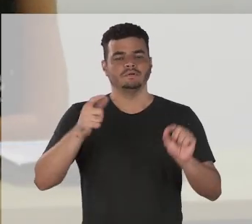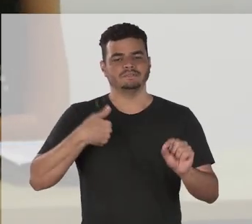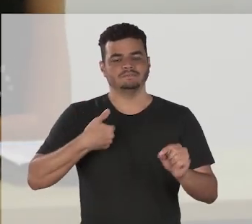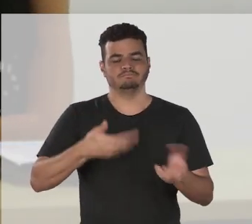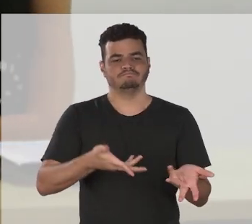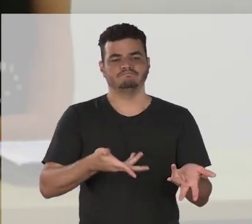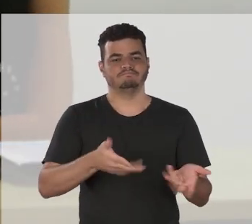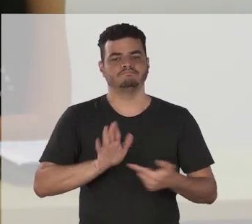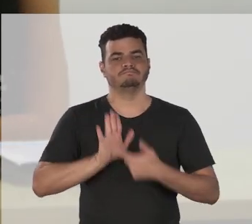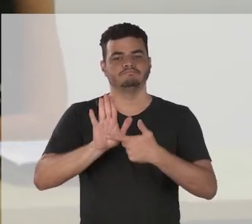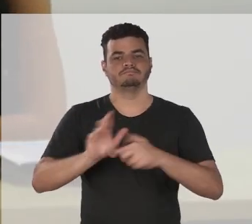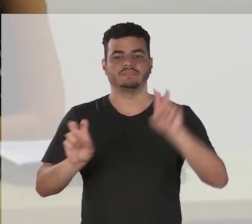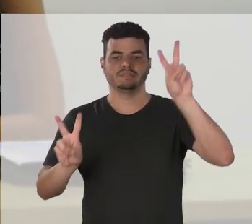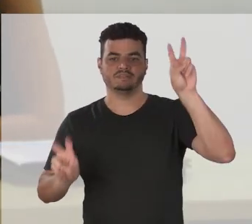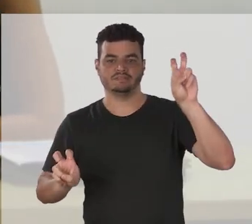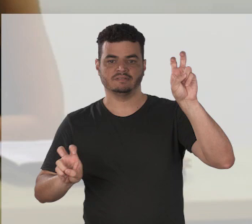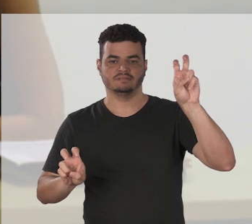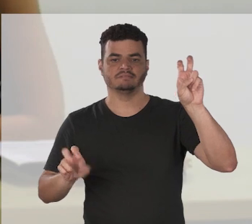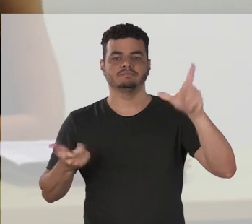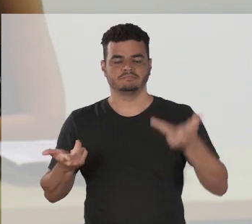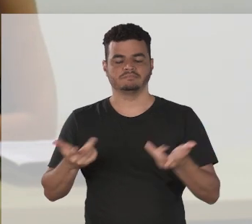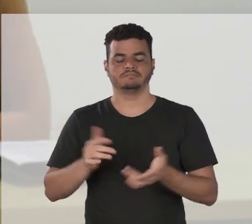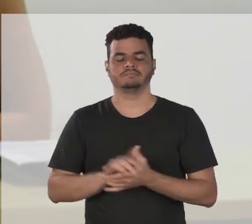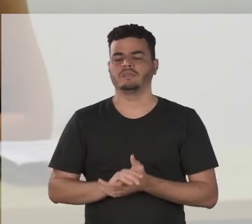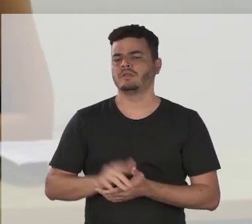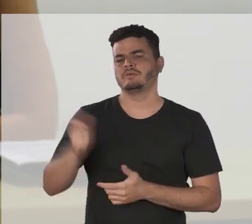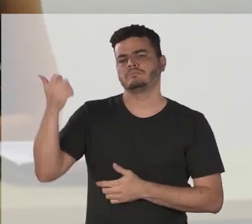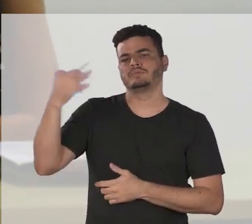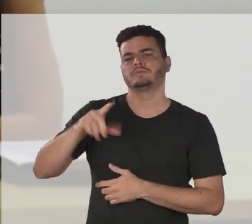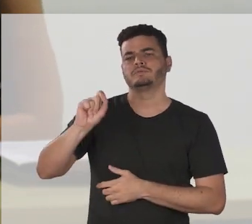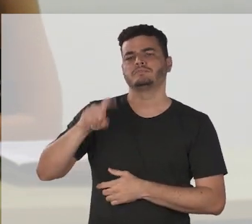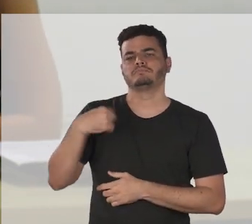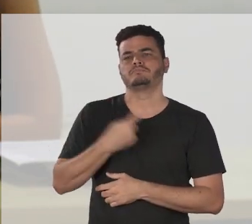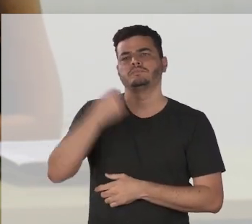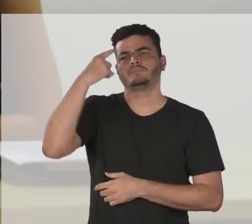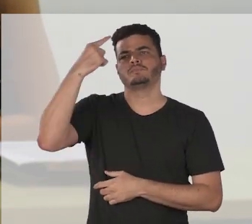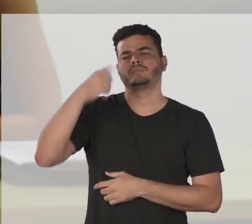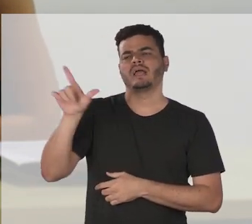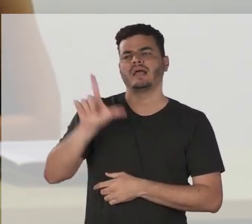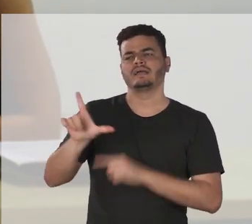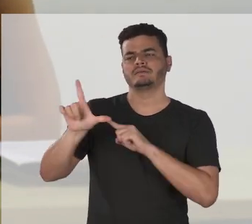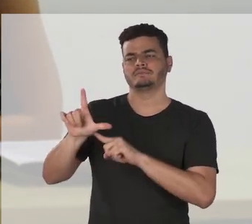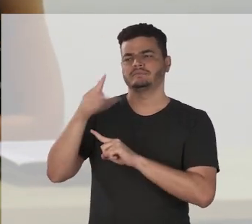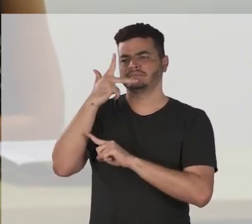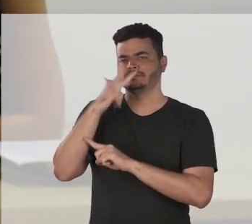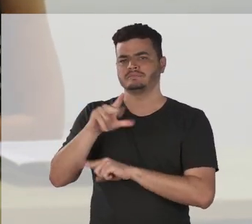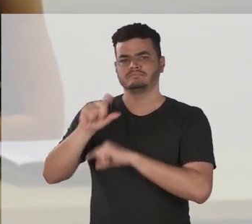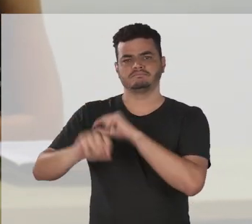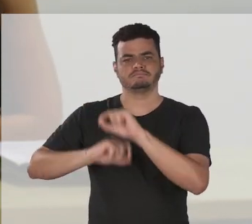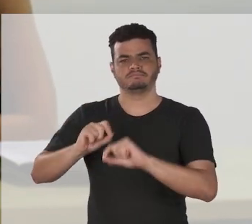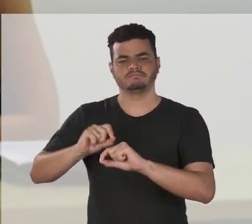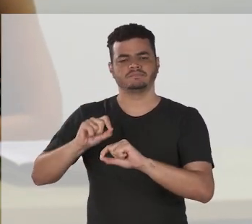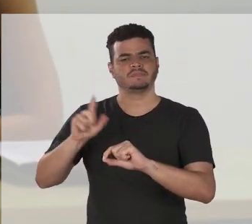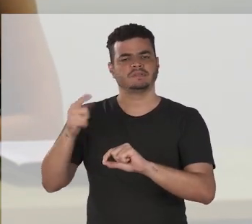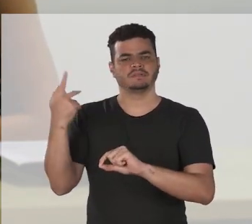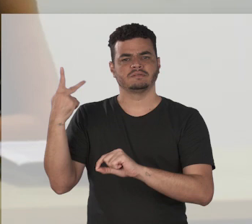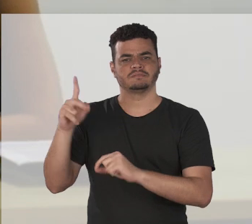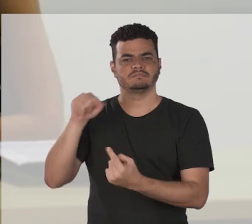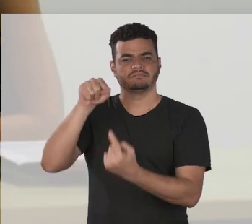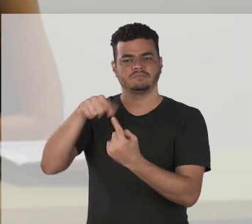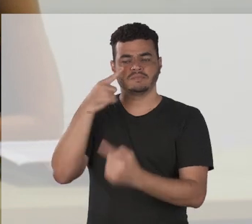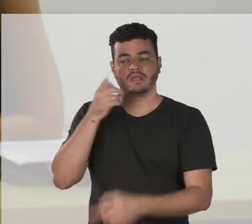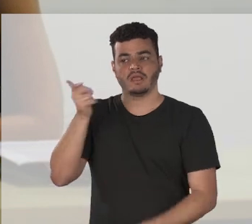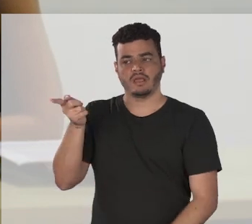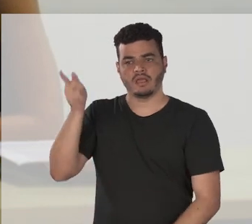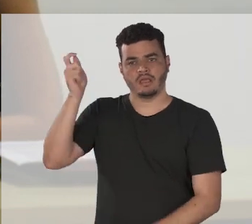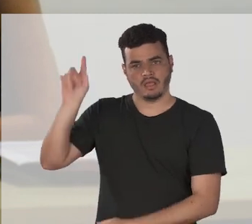essa frase de Maria Teresa Enrueto, de pensar isso da literatura sem adjetivos. Maria Teresa é a